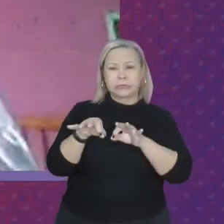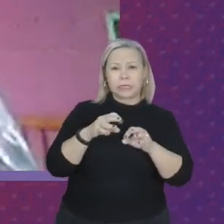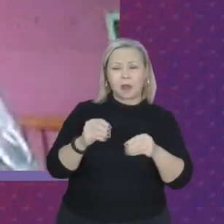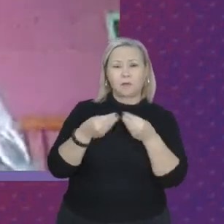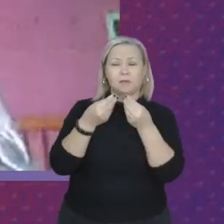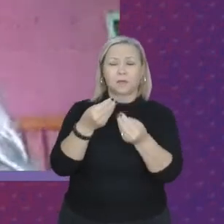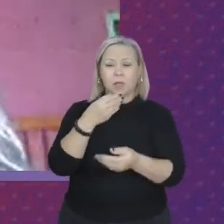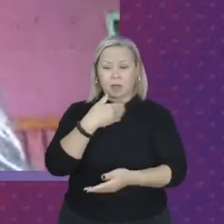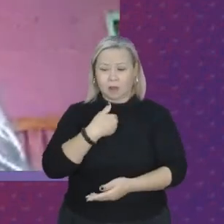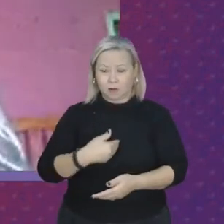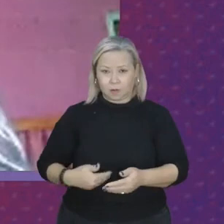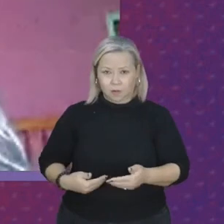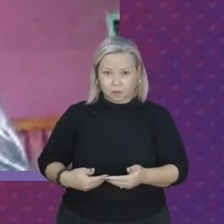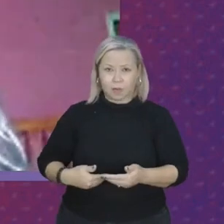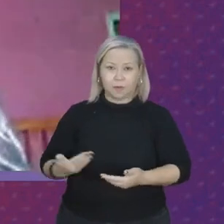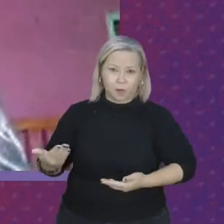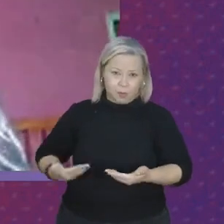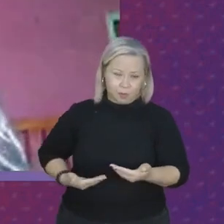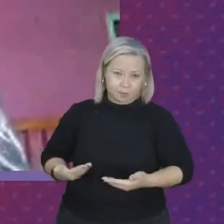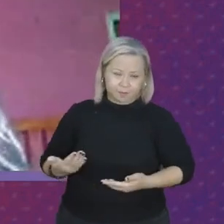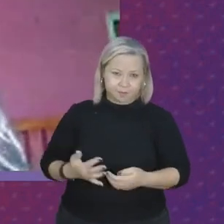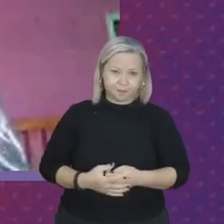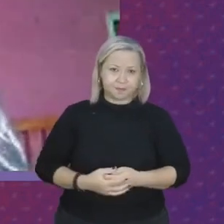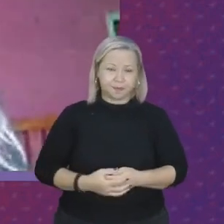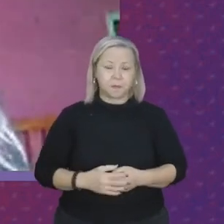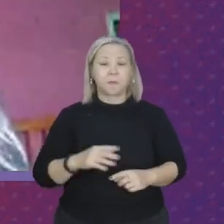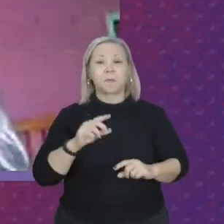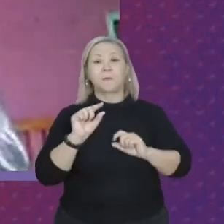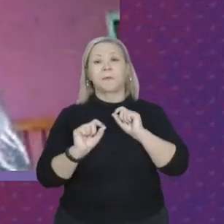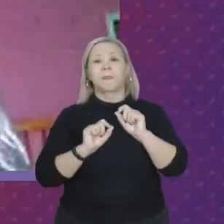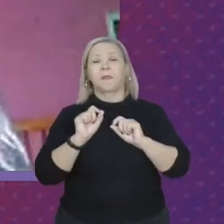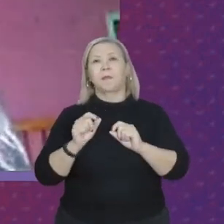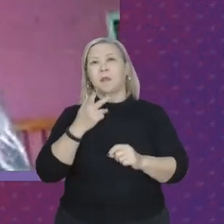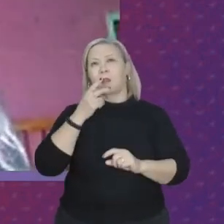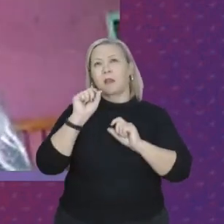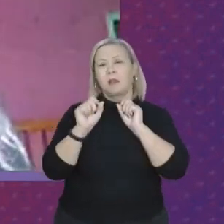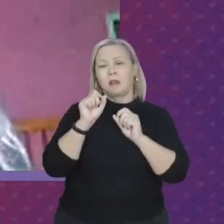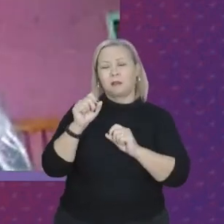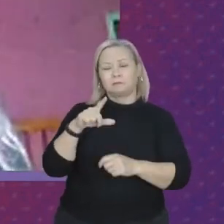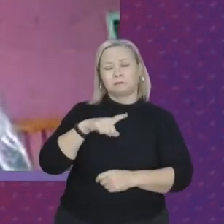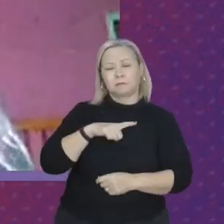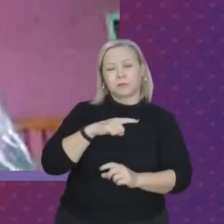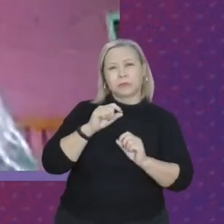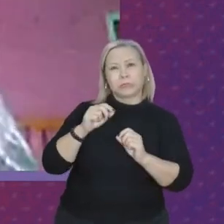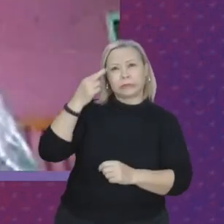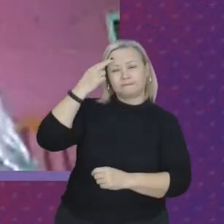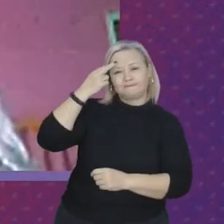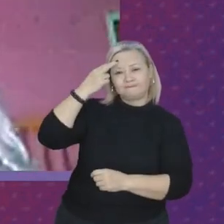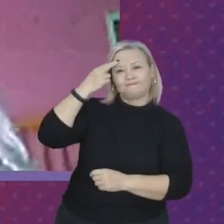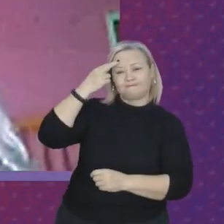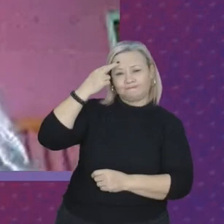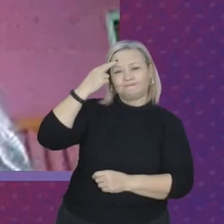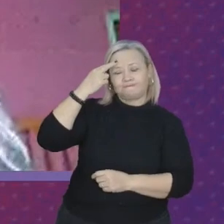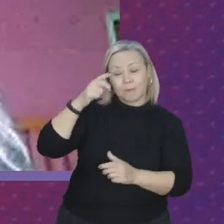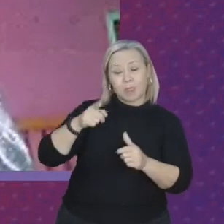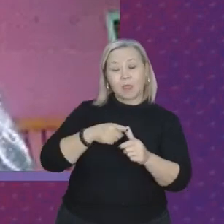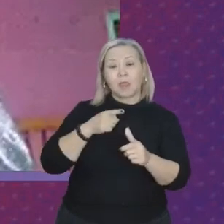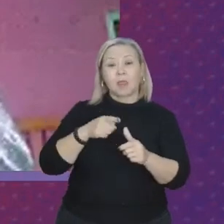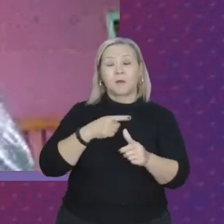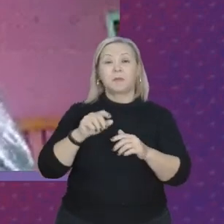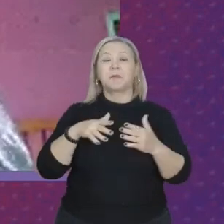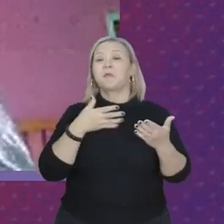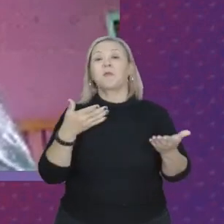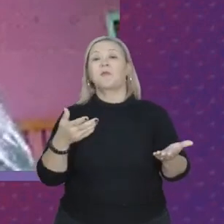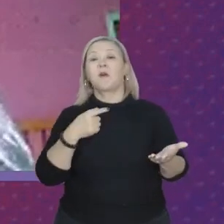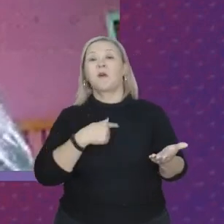público. Então, o que eu acho que a gente tem que pensar primeiro, qual é o Estado que a